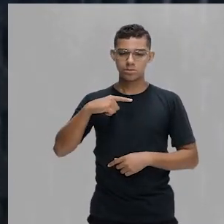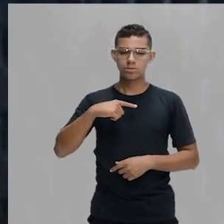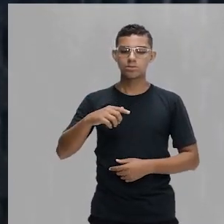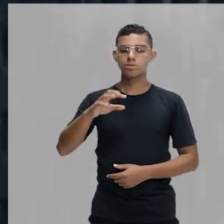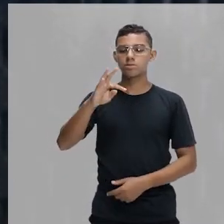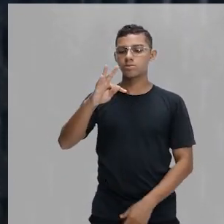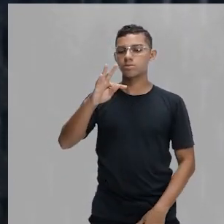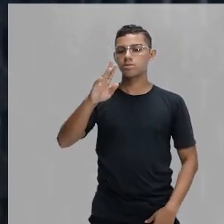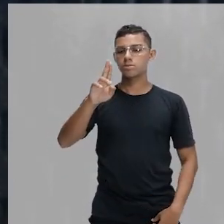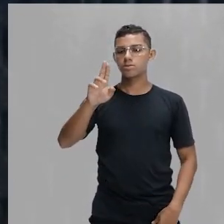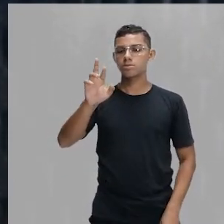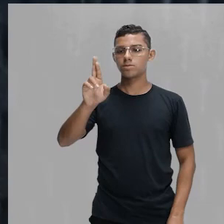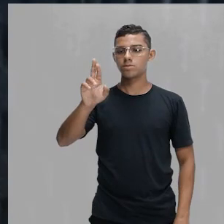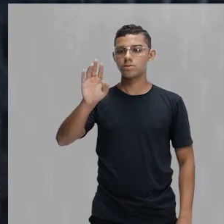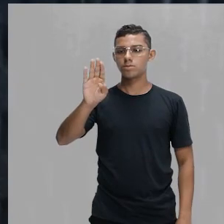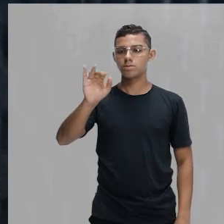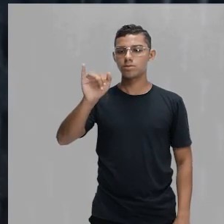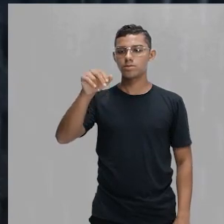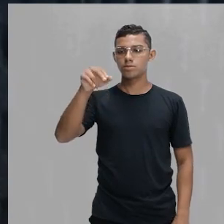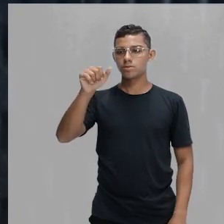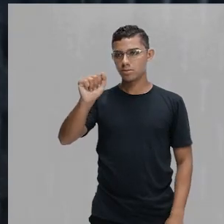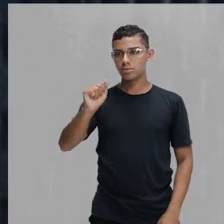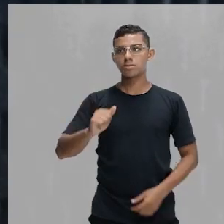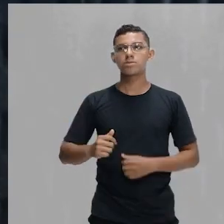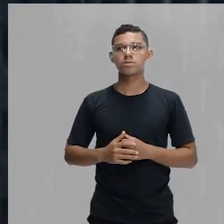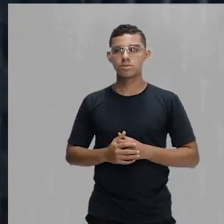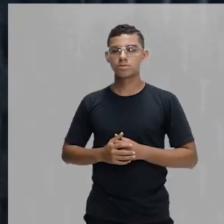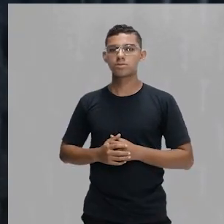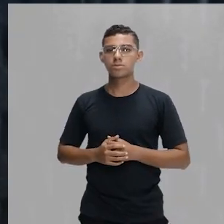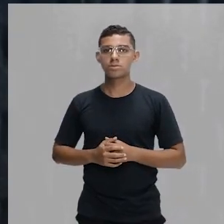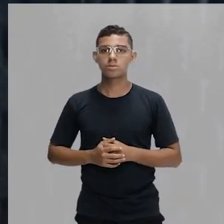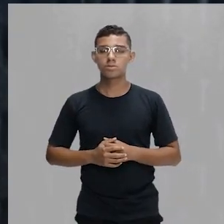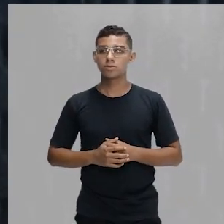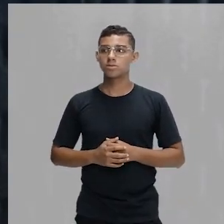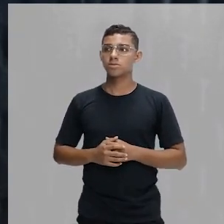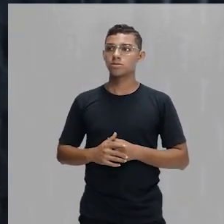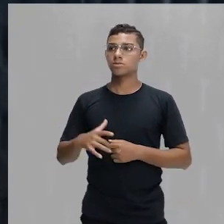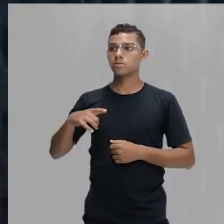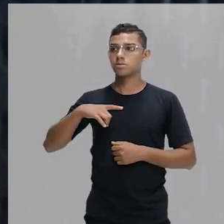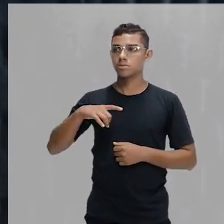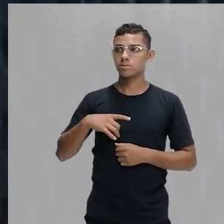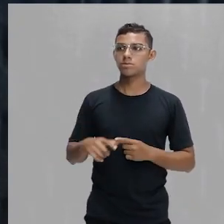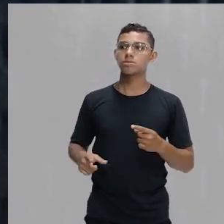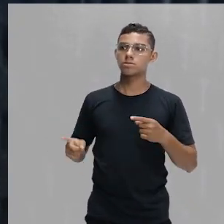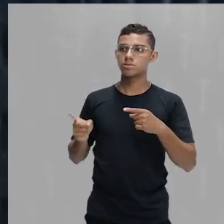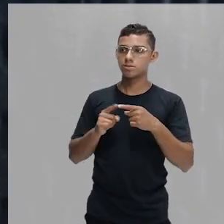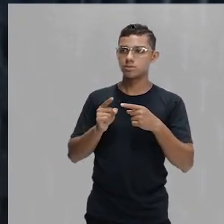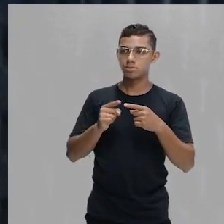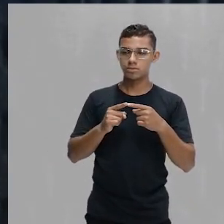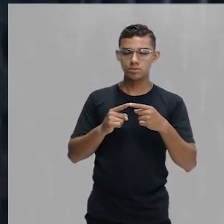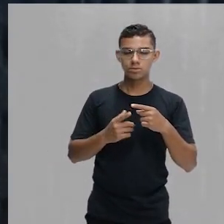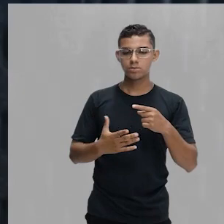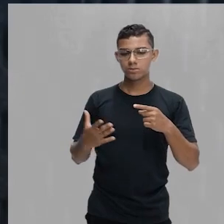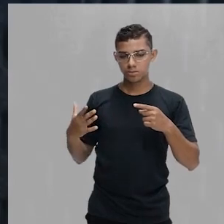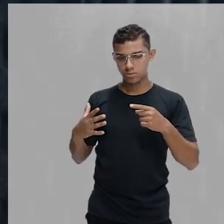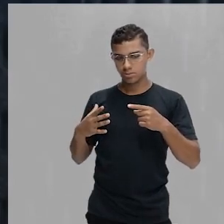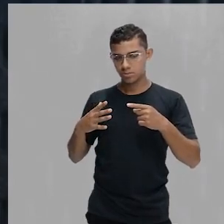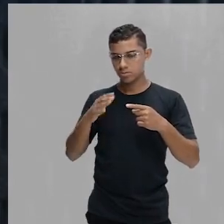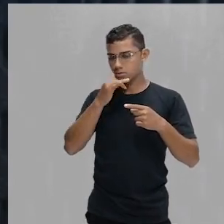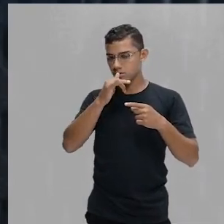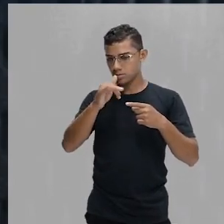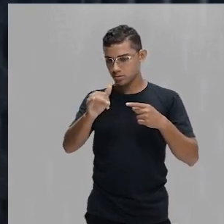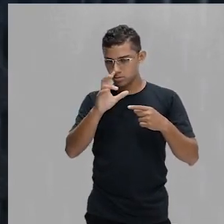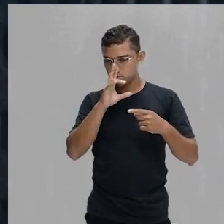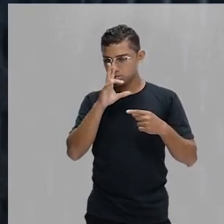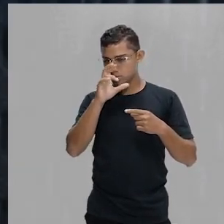que é utilizada para a transformação da energia, né, para a movimentação da turbina. Então nós temos aqui um exemplo da energia potencial,